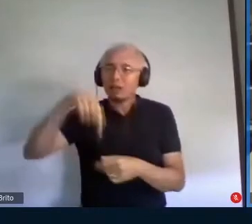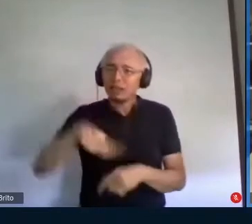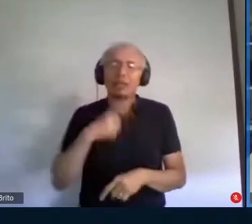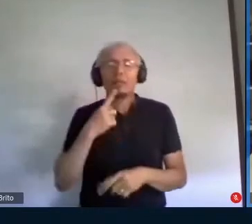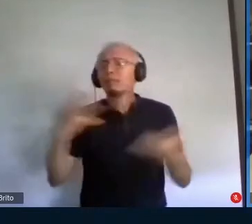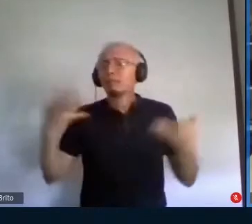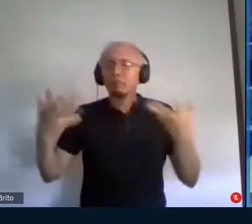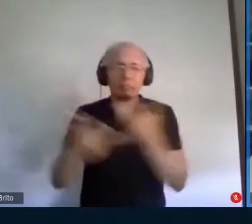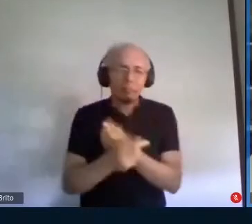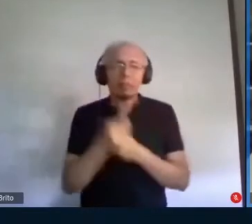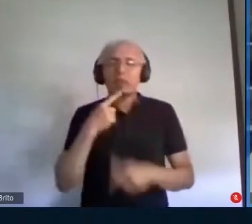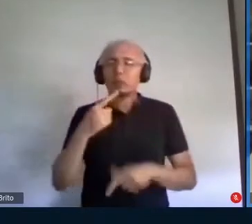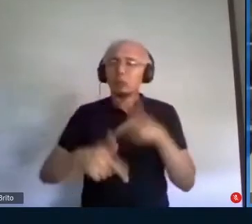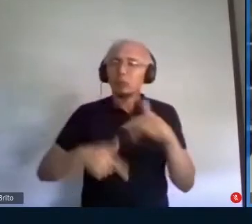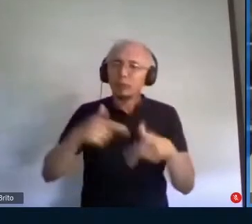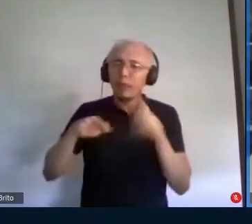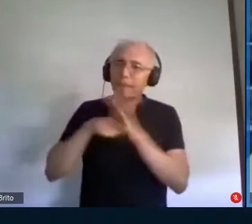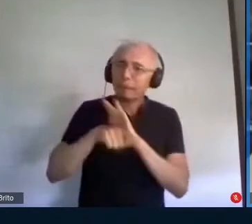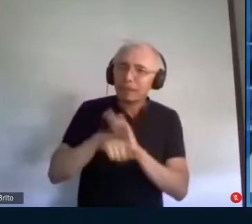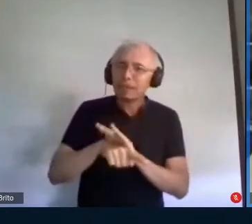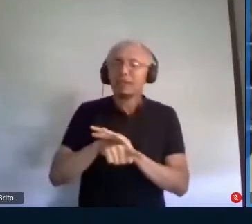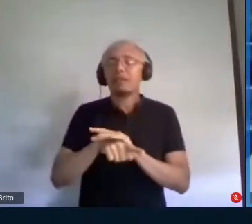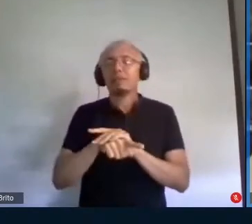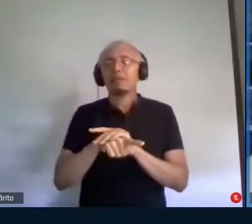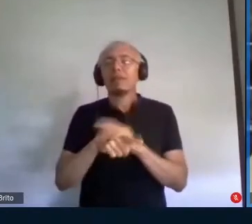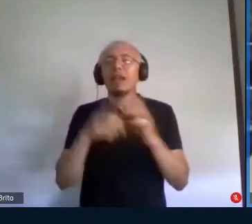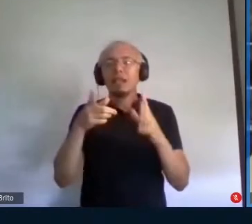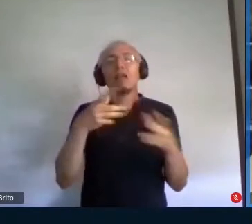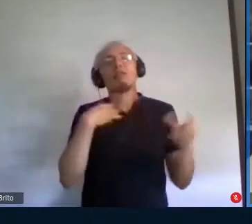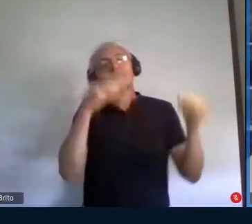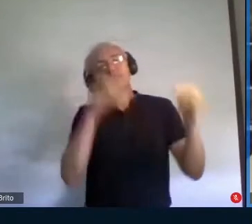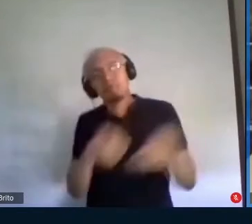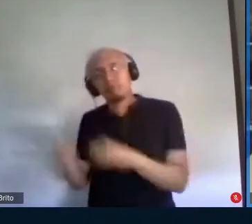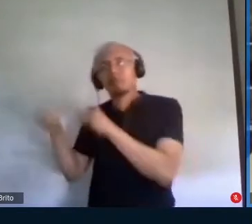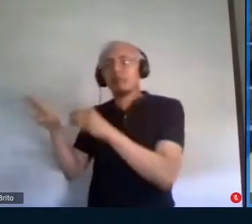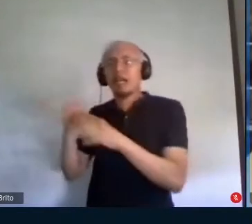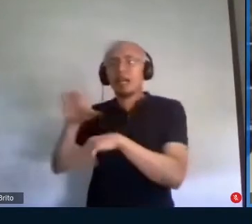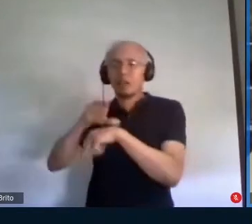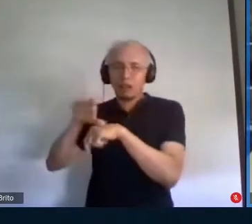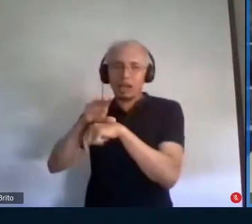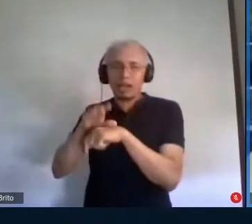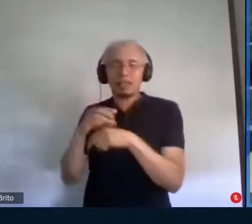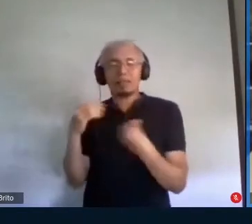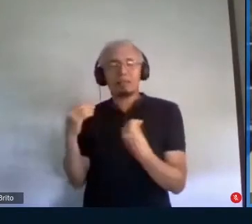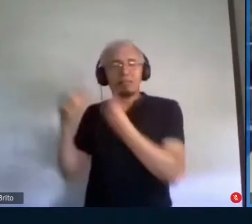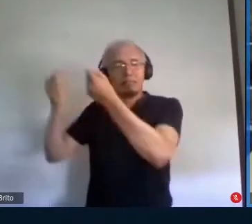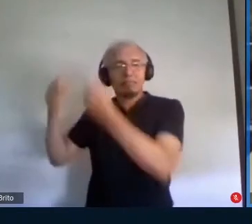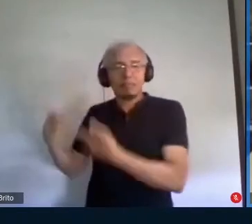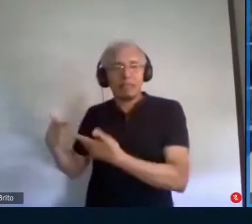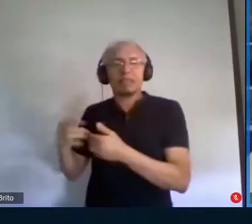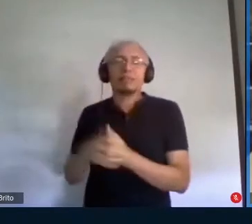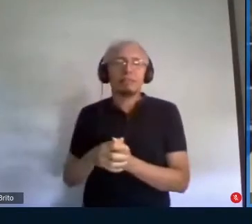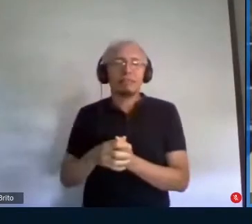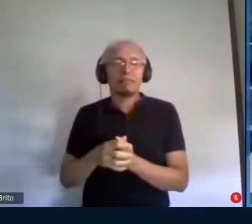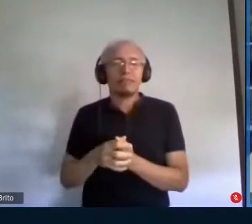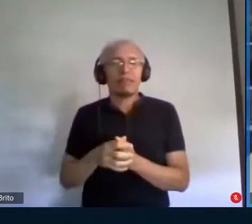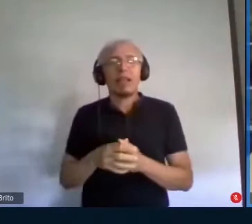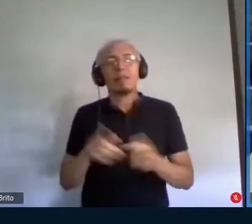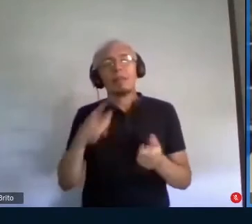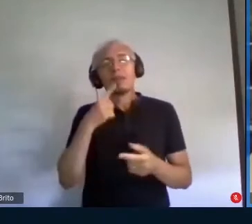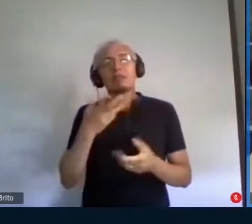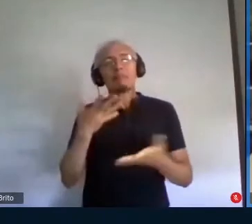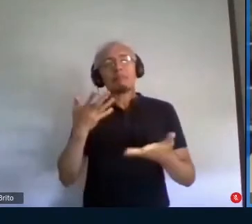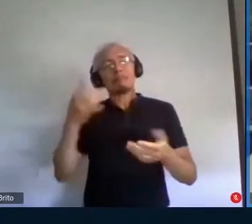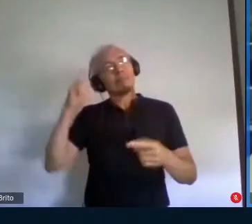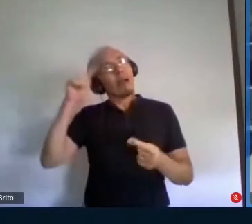nos estudos da tradução e levou isso para o CAIS por um período, também com uma característica de